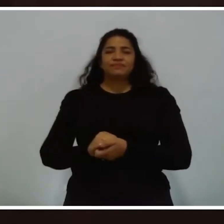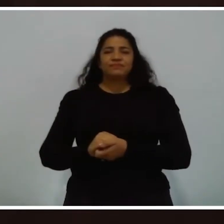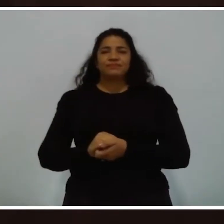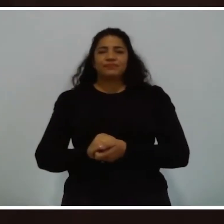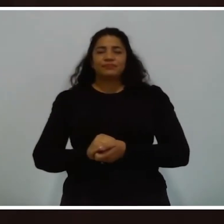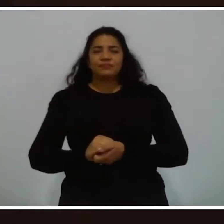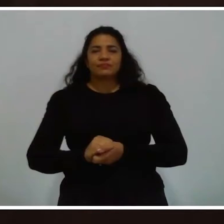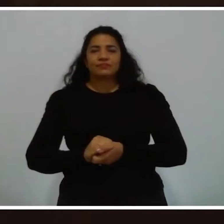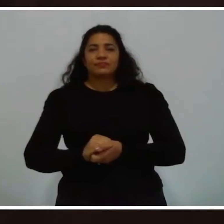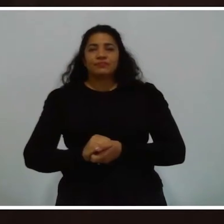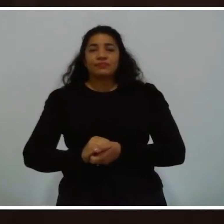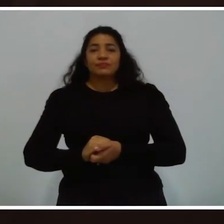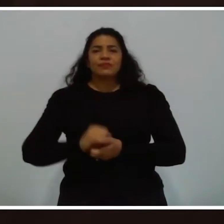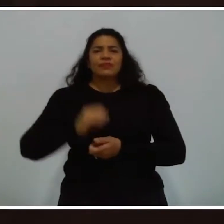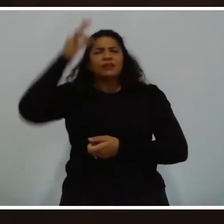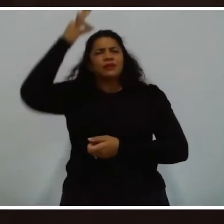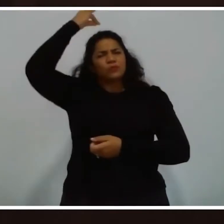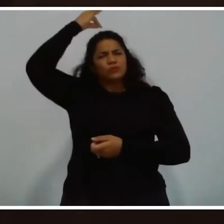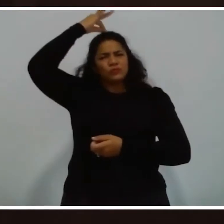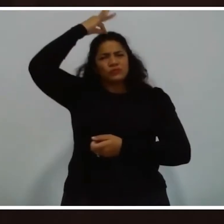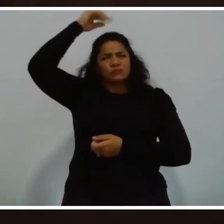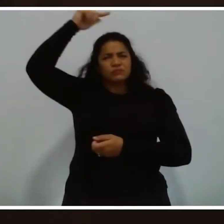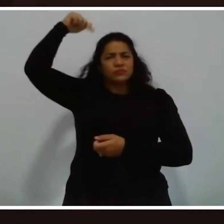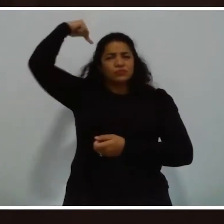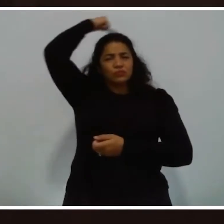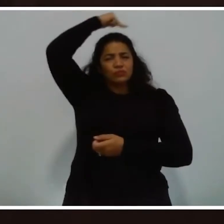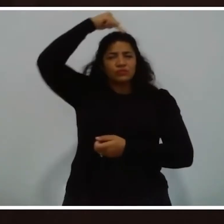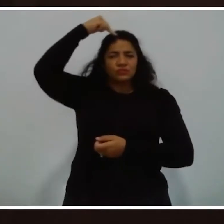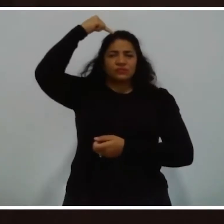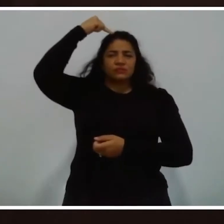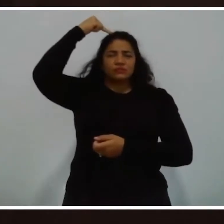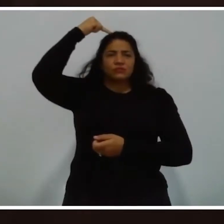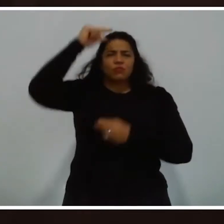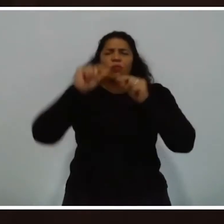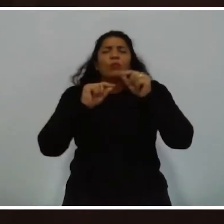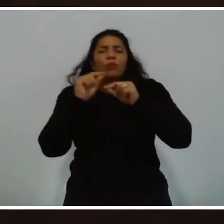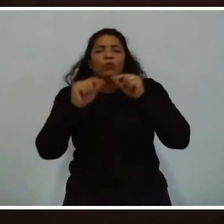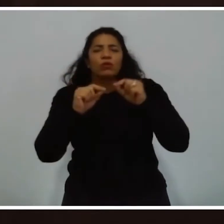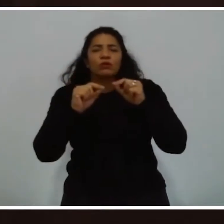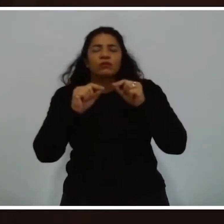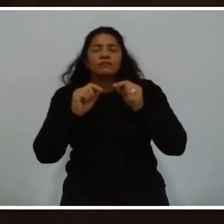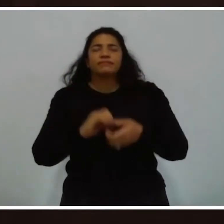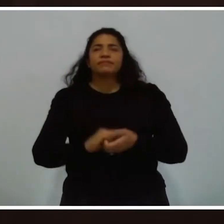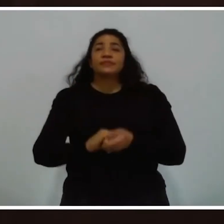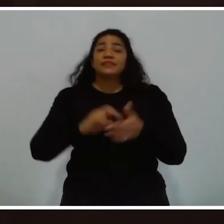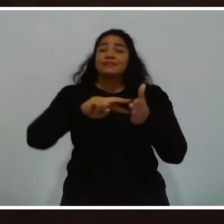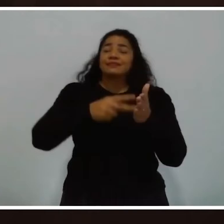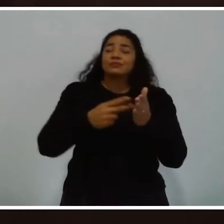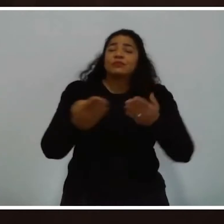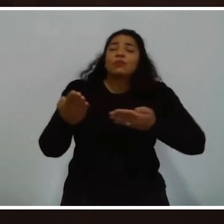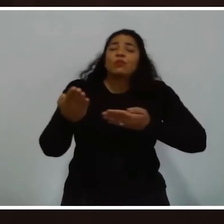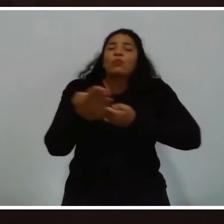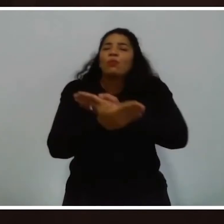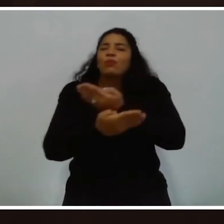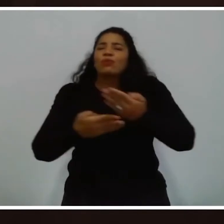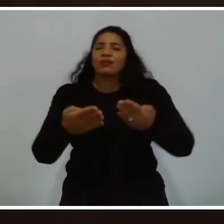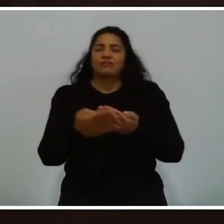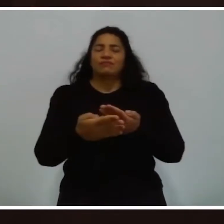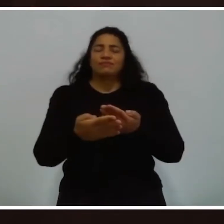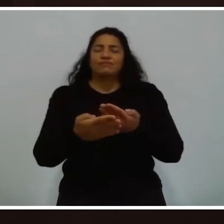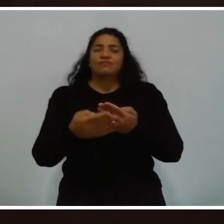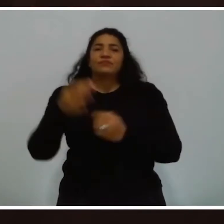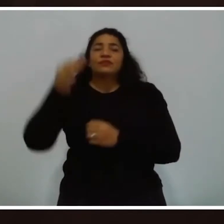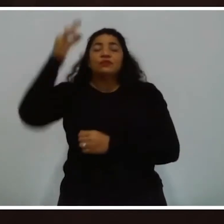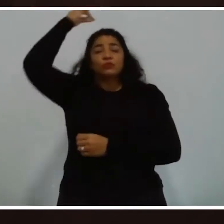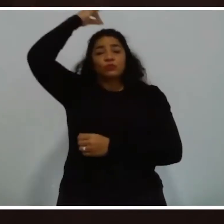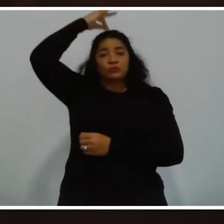o Espírito Santo é a comunhão. O Espírito Santo então distribui. O Espírito Santo